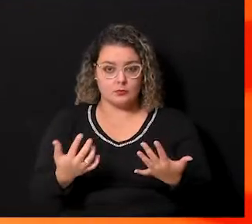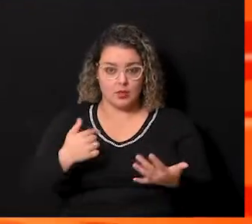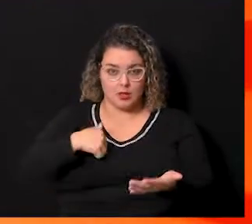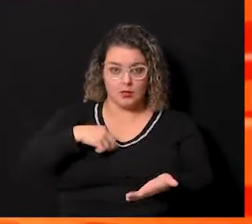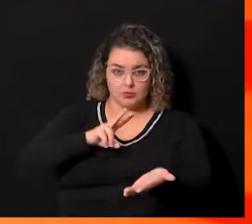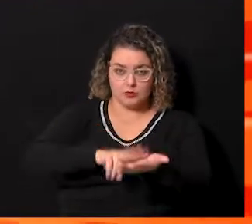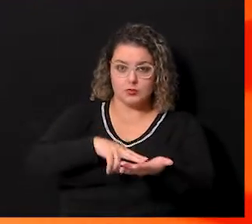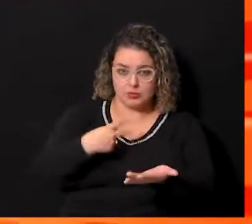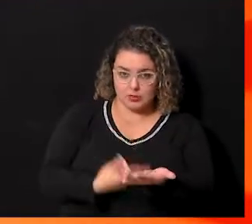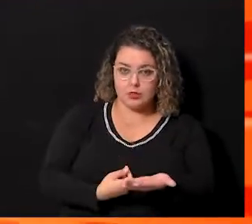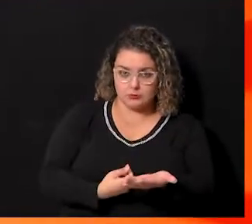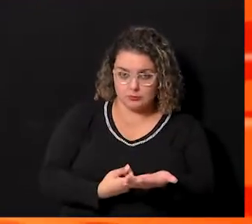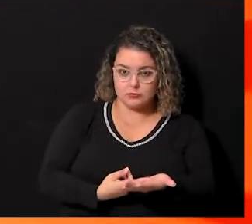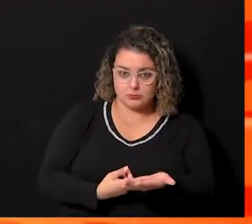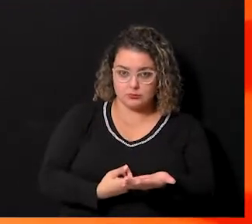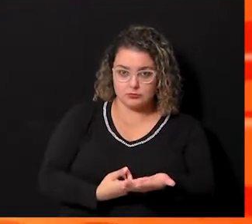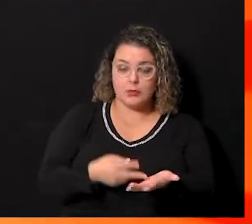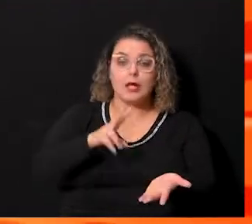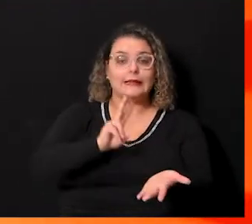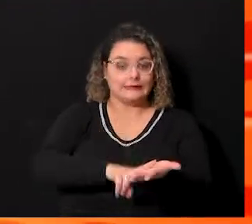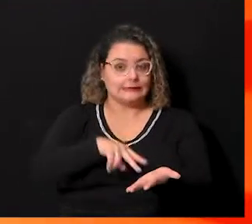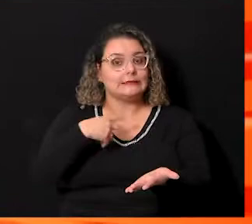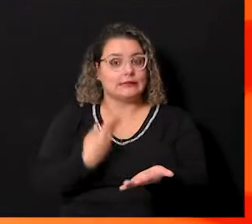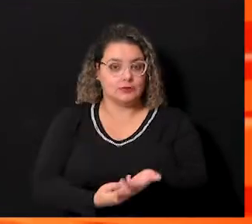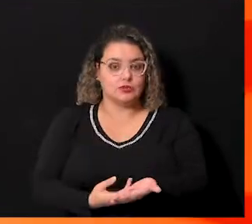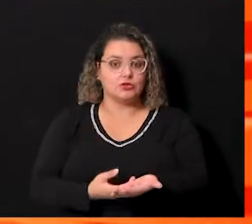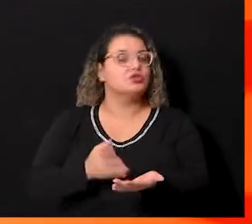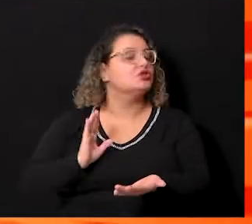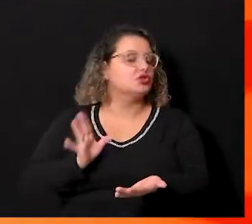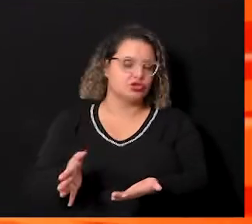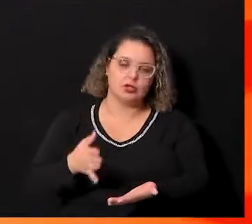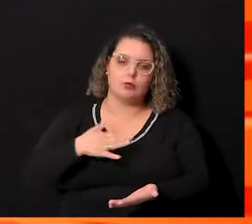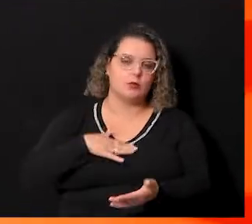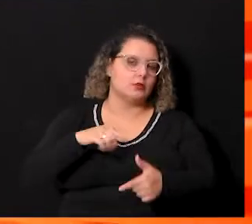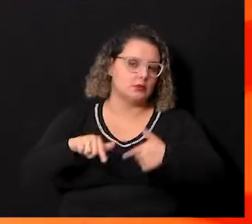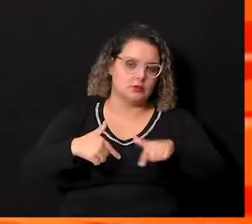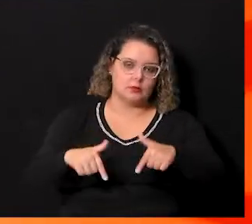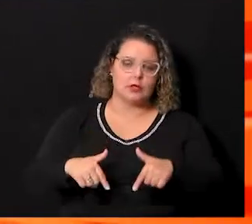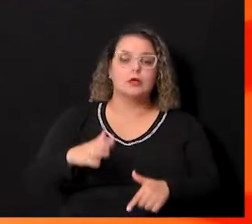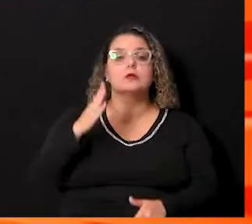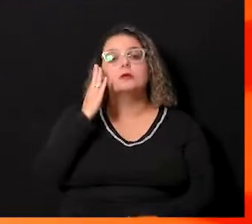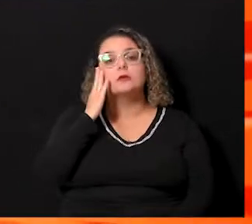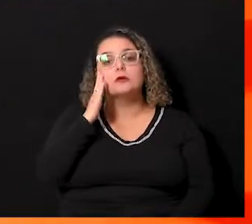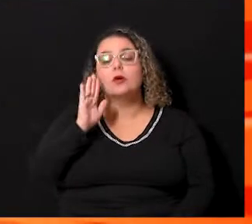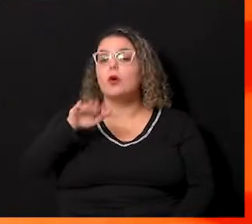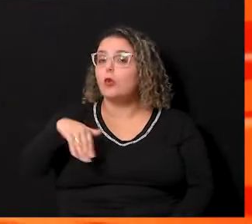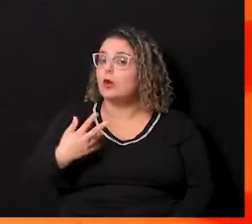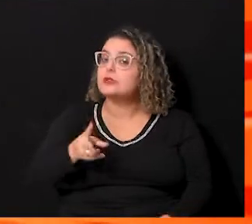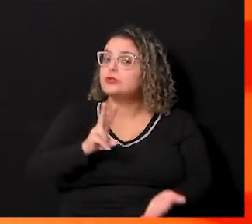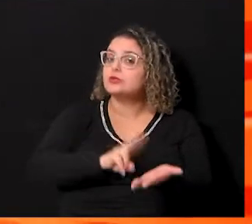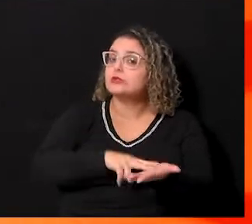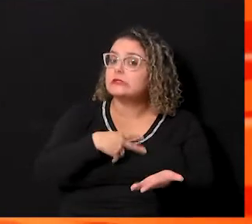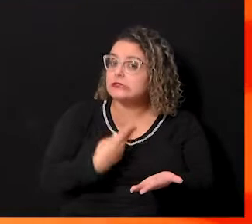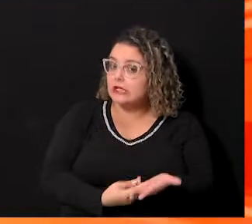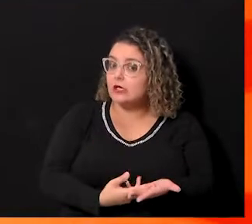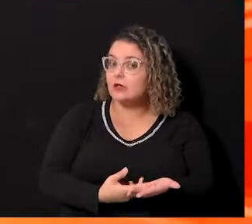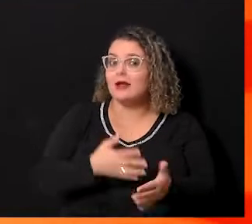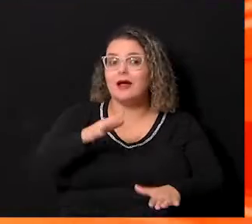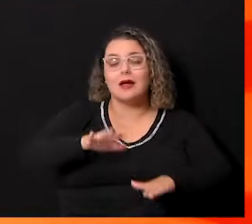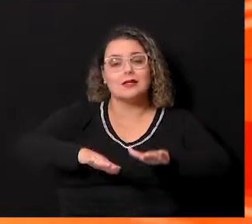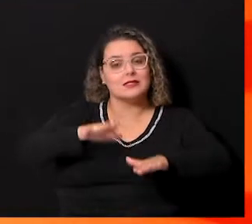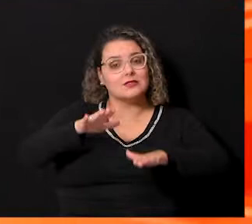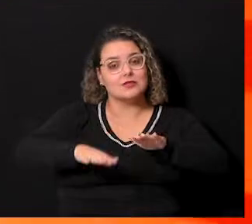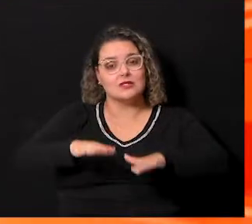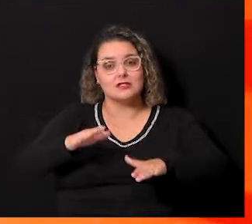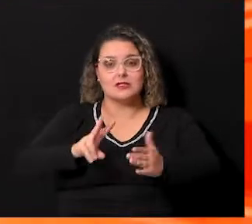Eu sou tradutora, então traduzir já é o meu trabalho. Então, você sabe que quando a gente traduz, às